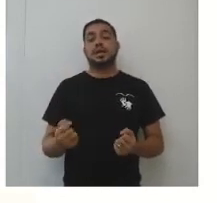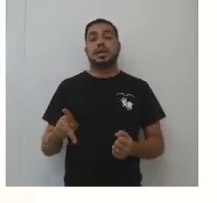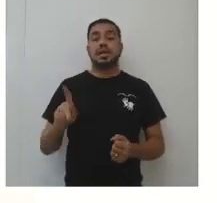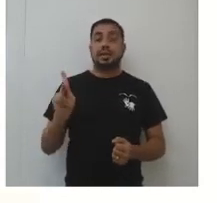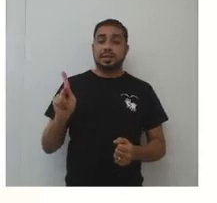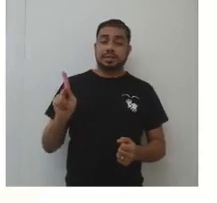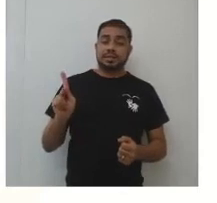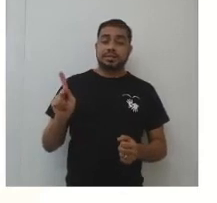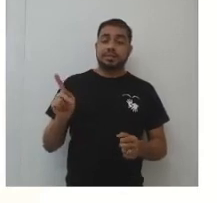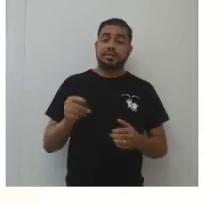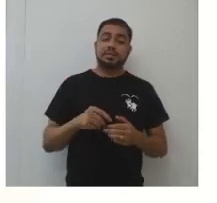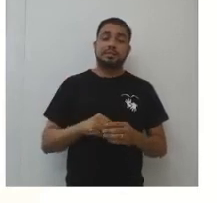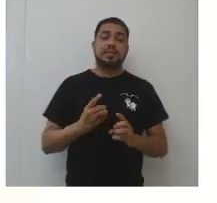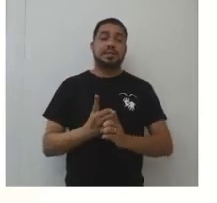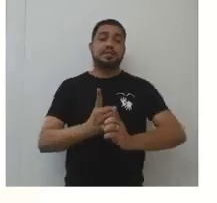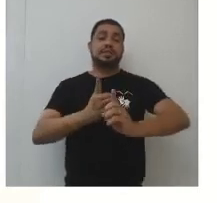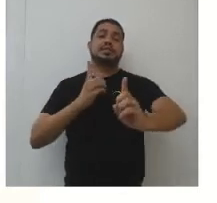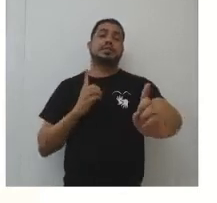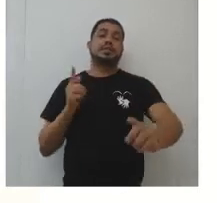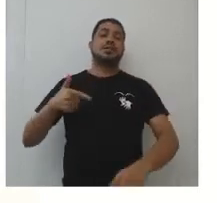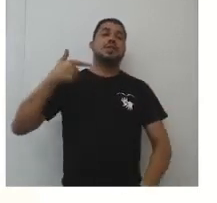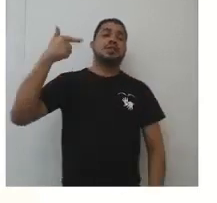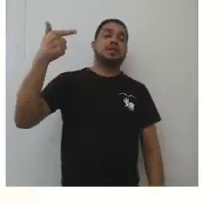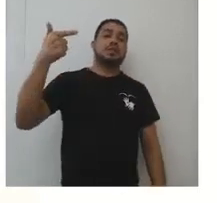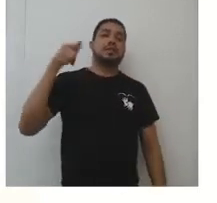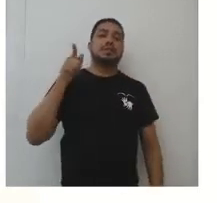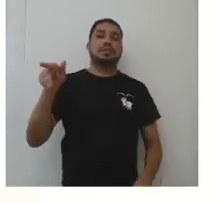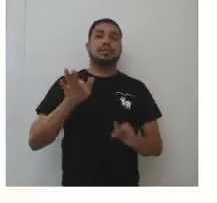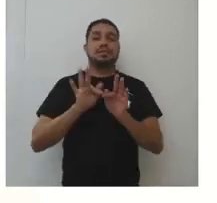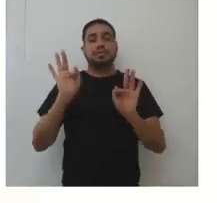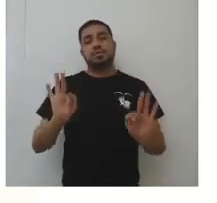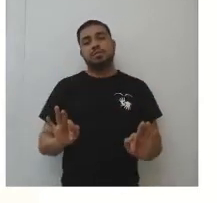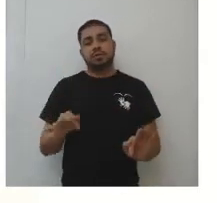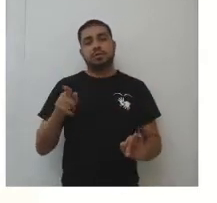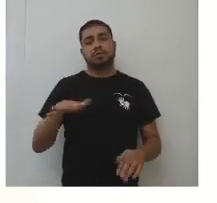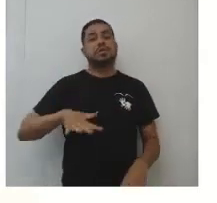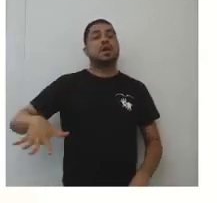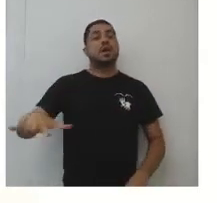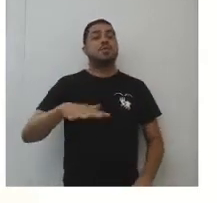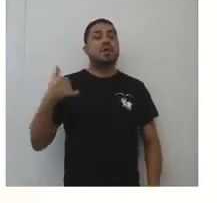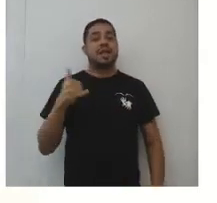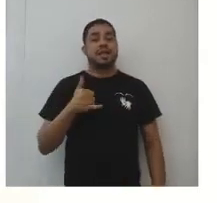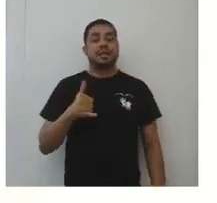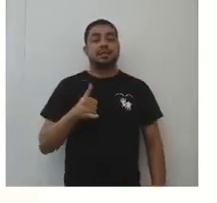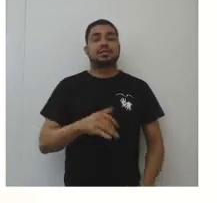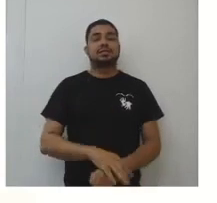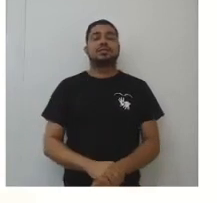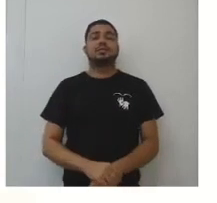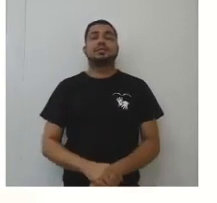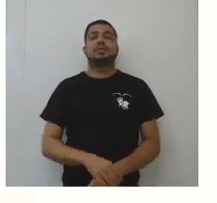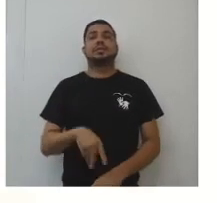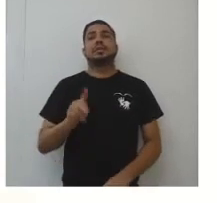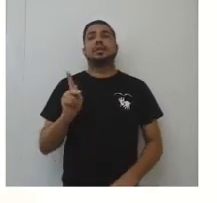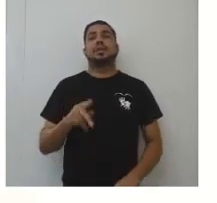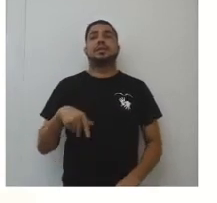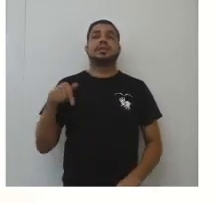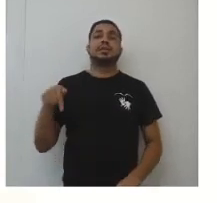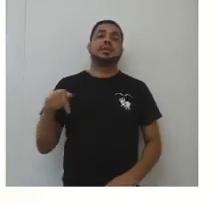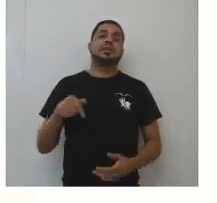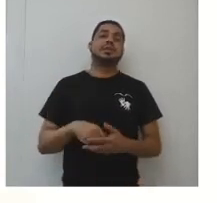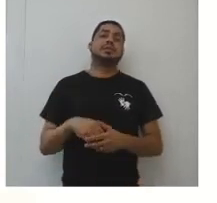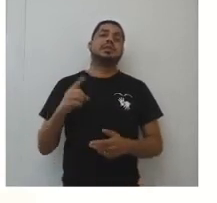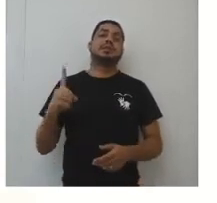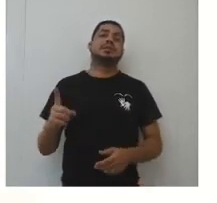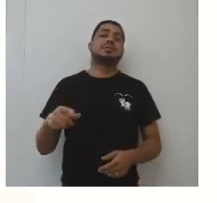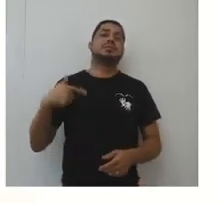a distância ao quadrado. Essa é a forma. A forma do campo elétrico. K, Q, D ao